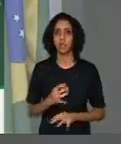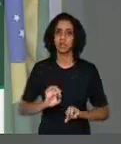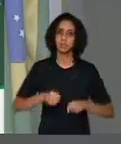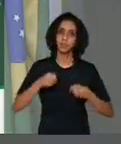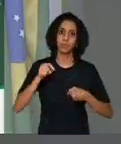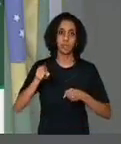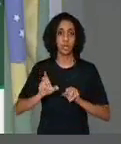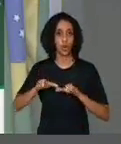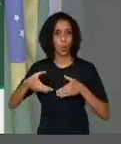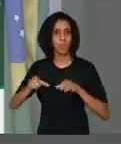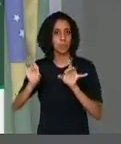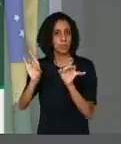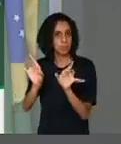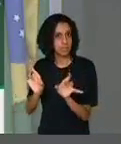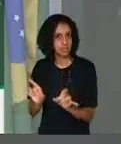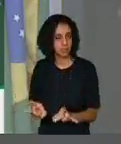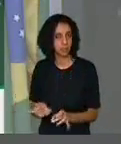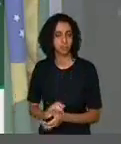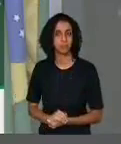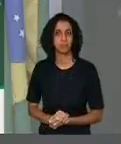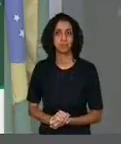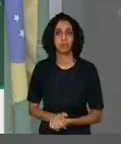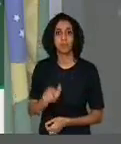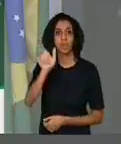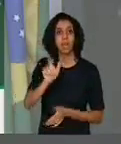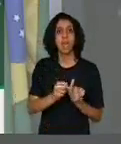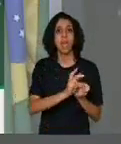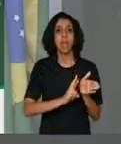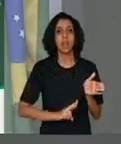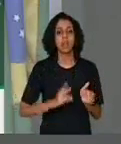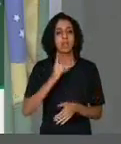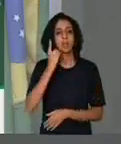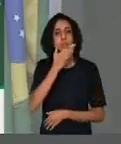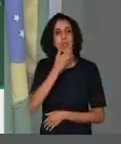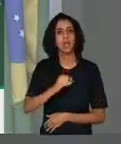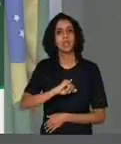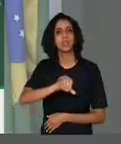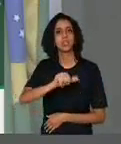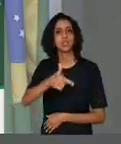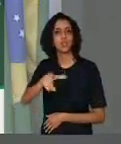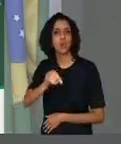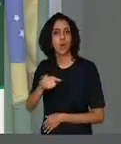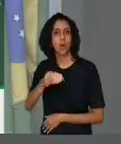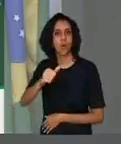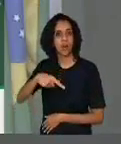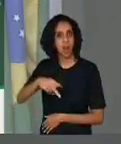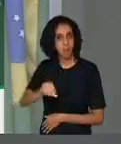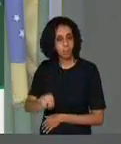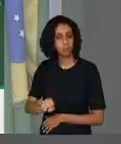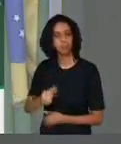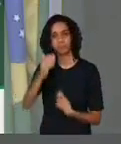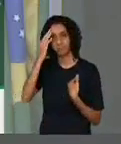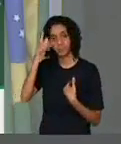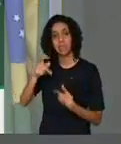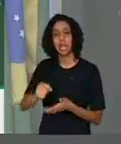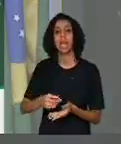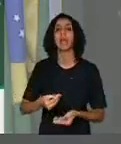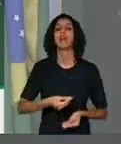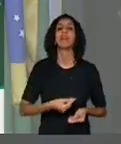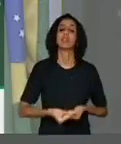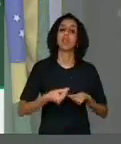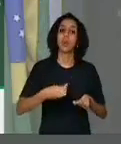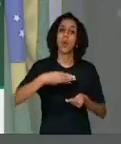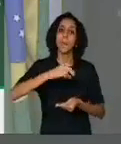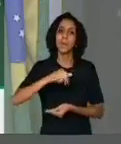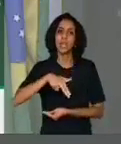da comissão especial ao nosso relator, deputado João Campos, que entregou a minuta do substitutivo,